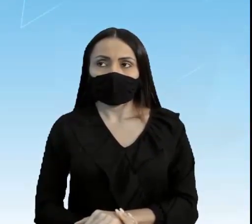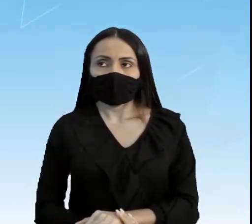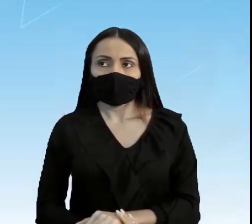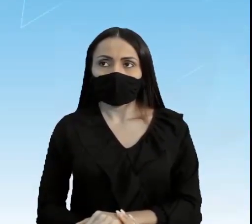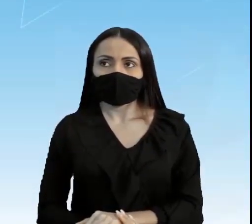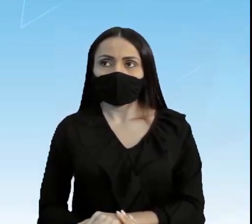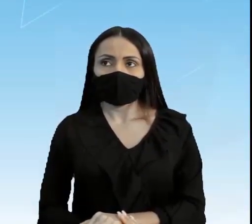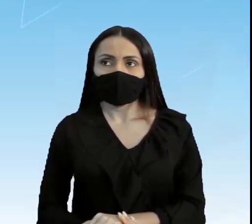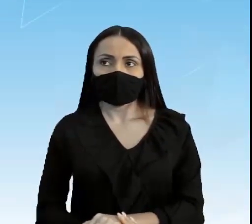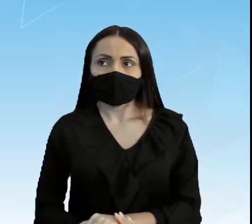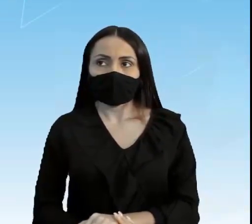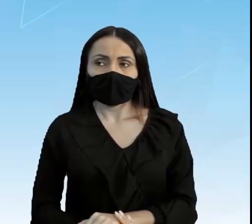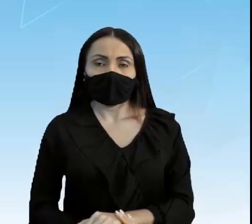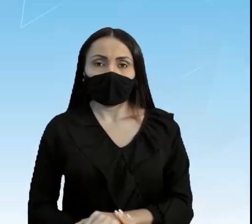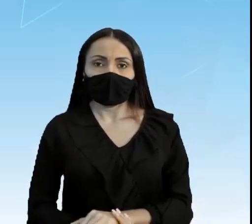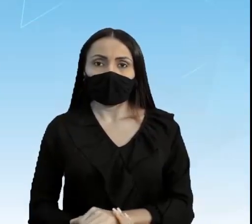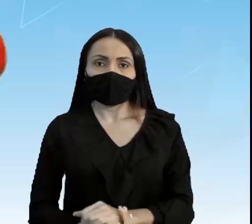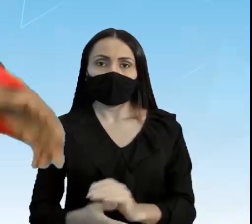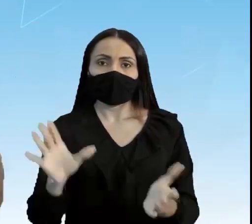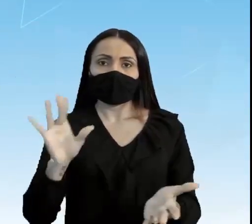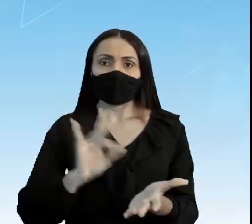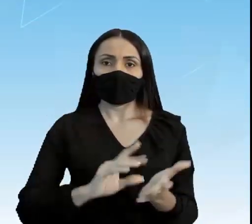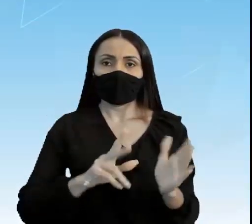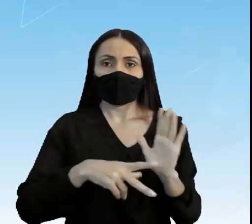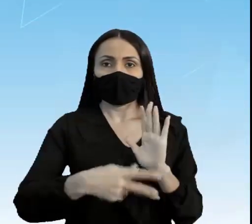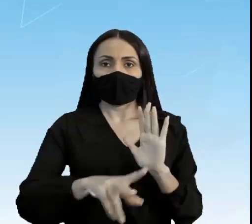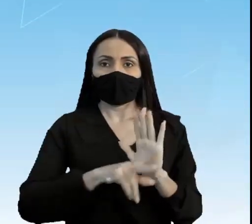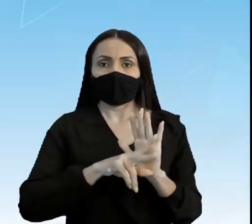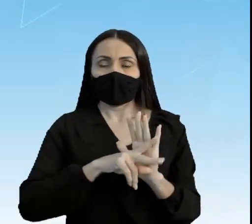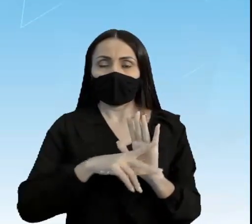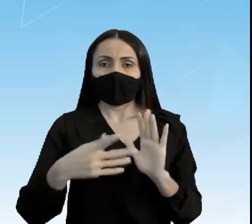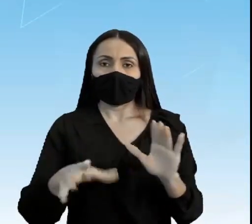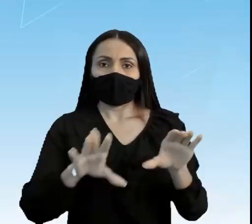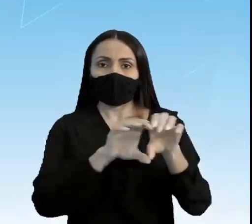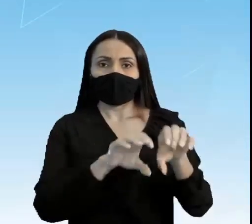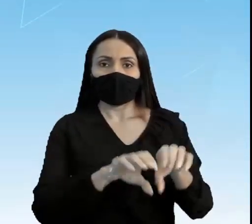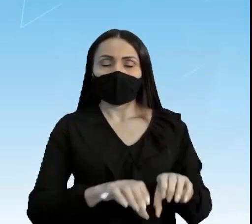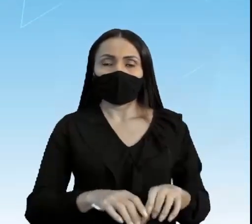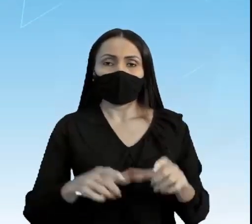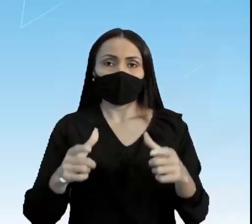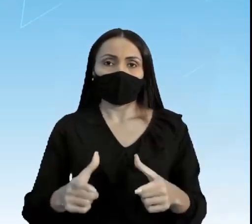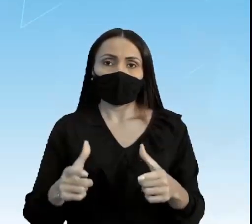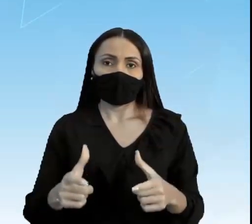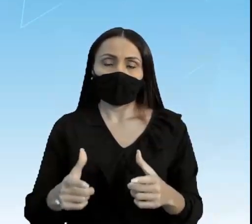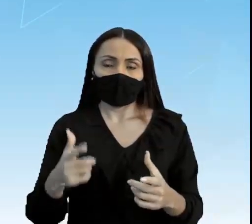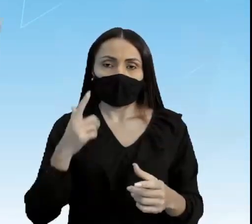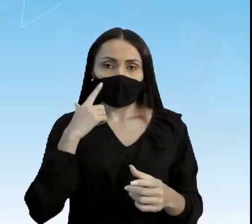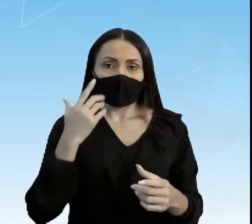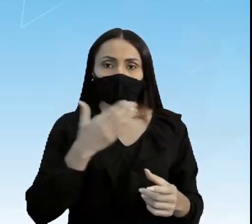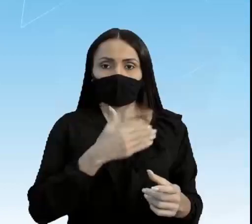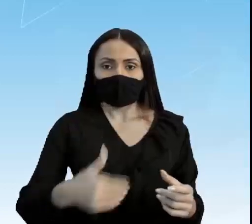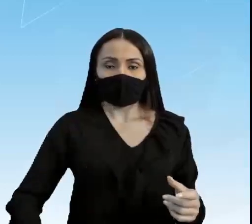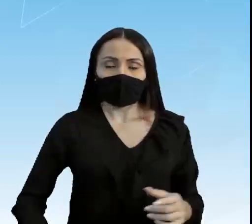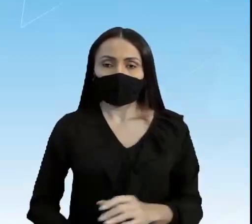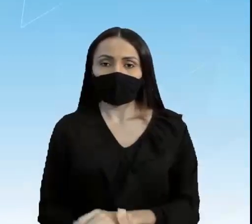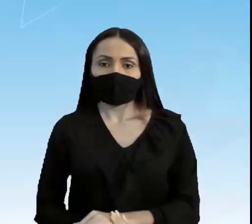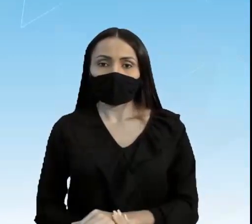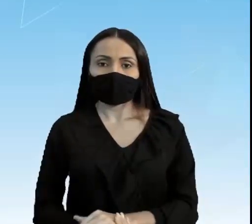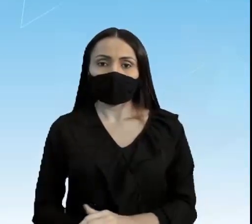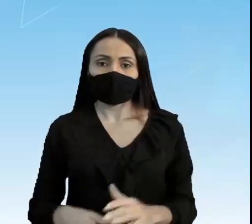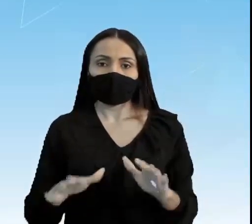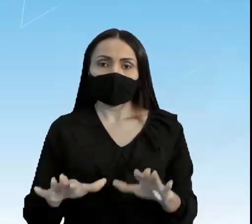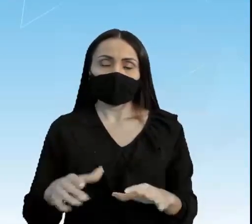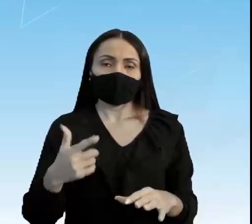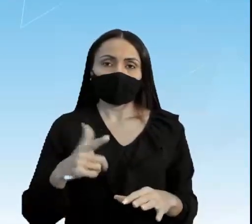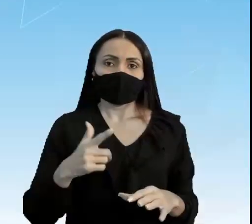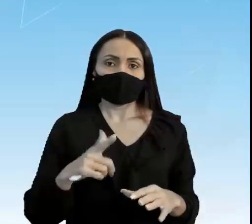que estabeleceram suas próprias estruturas locais de governos, embora mantivesse a